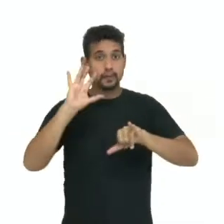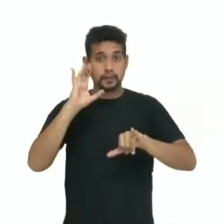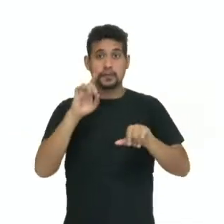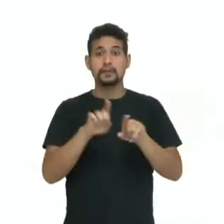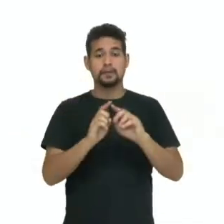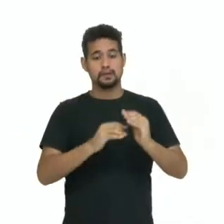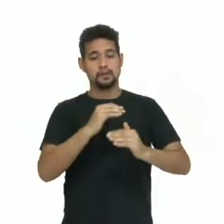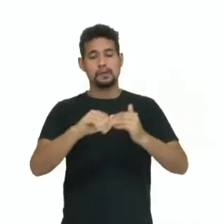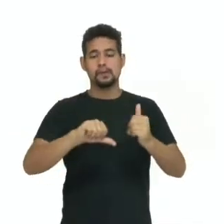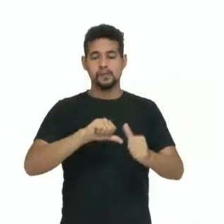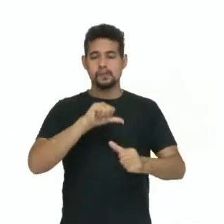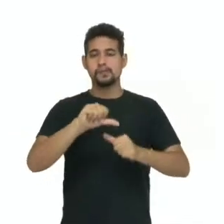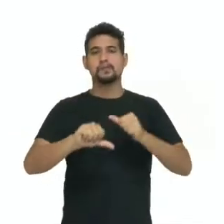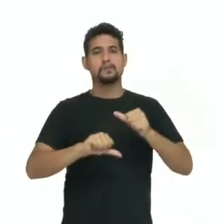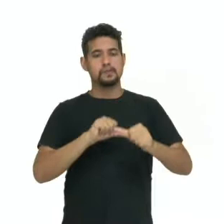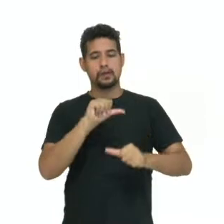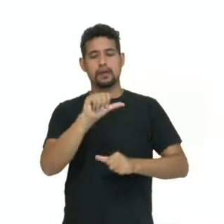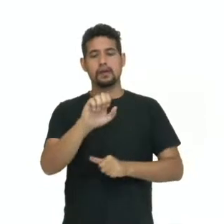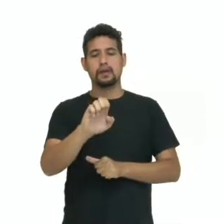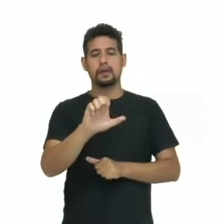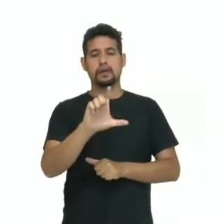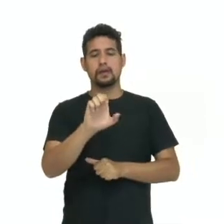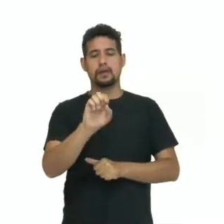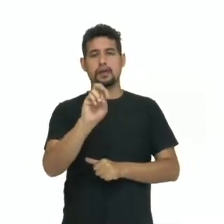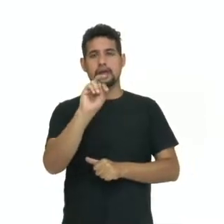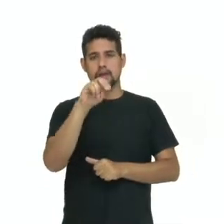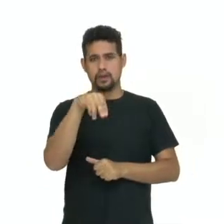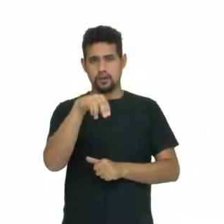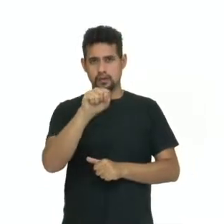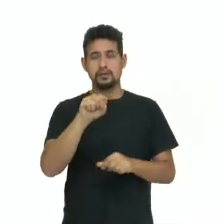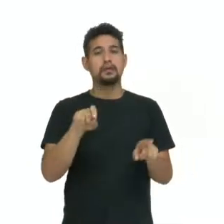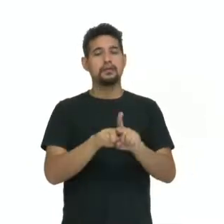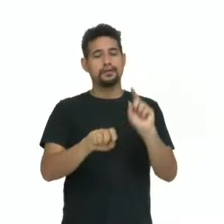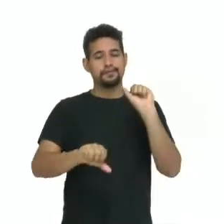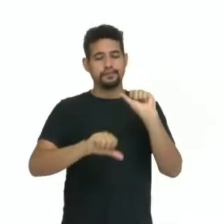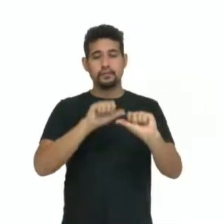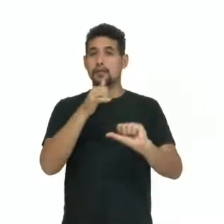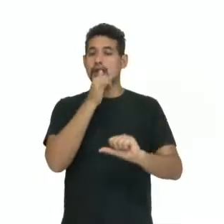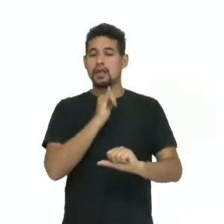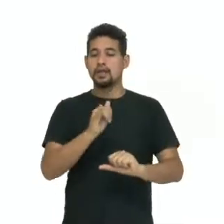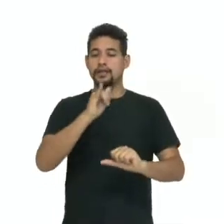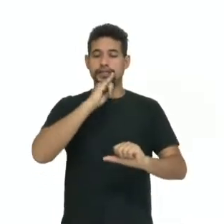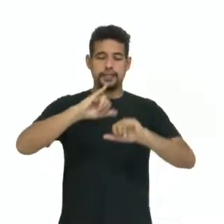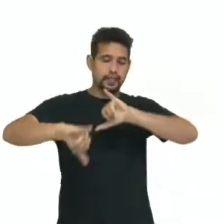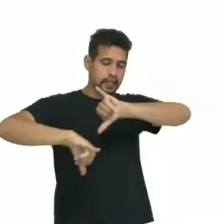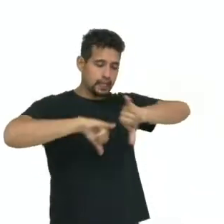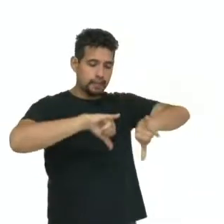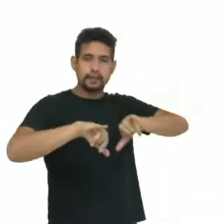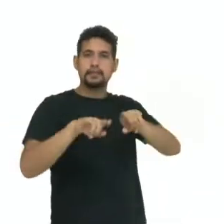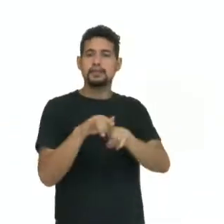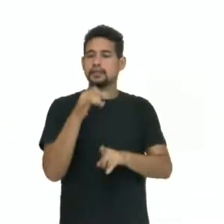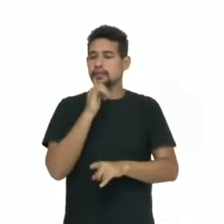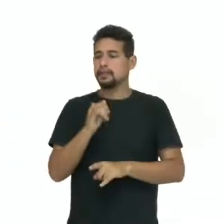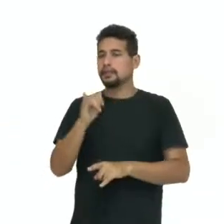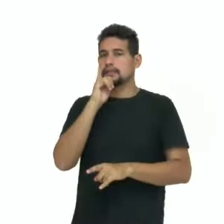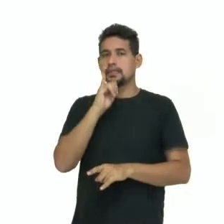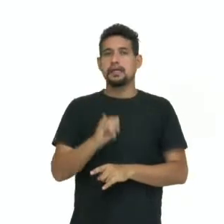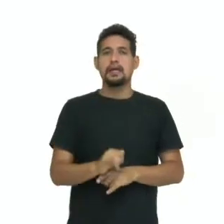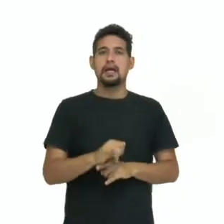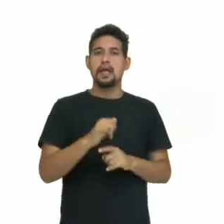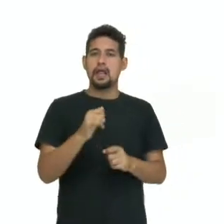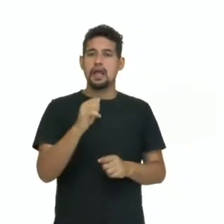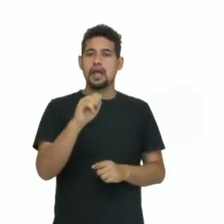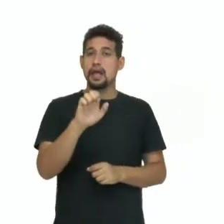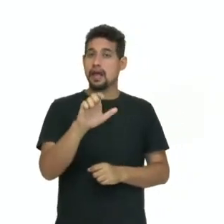com a transferência de elétrons, assim como as transformações de energia química e energia elétrica e vice-versa.